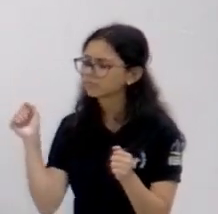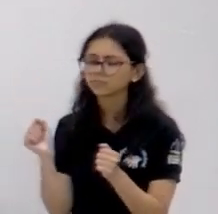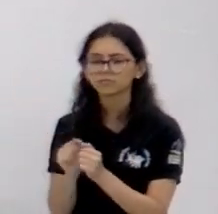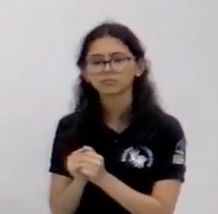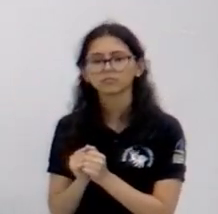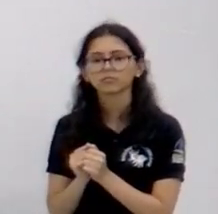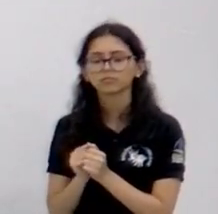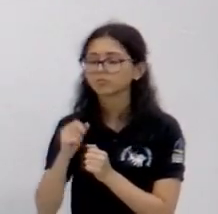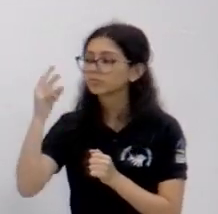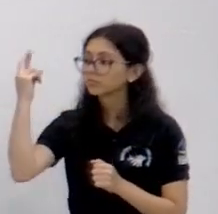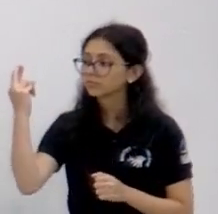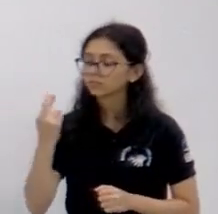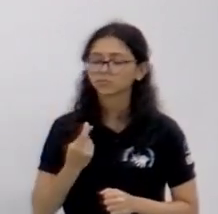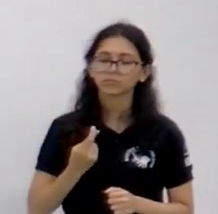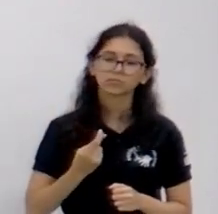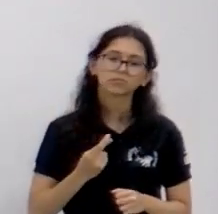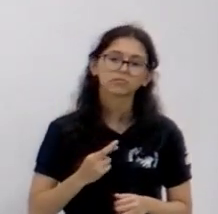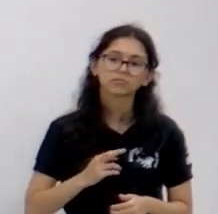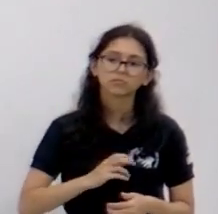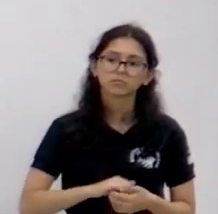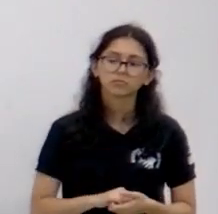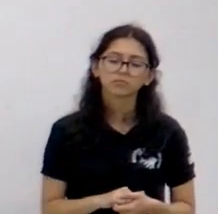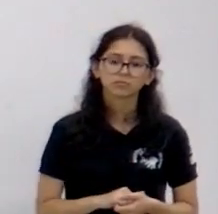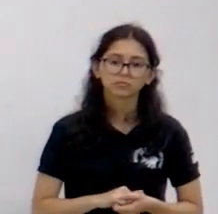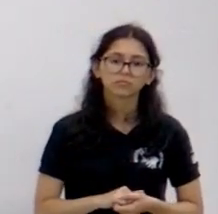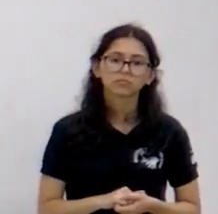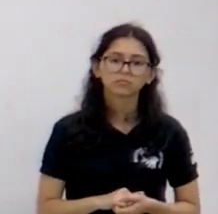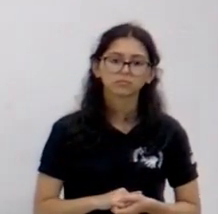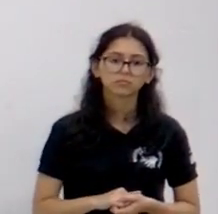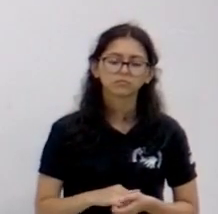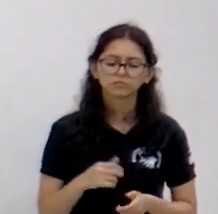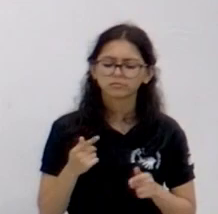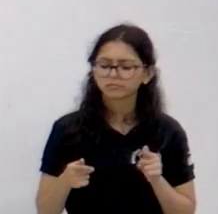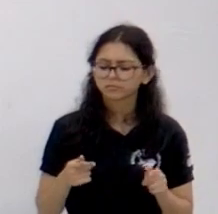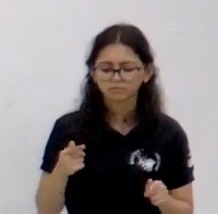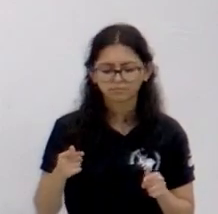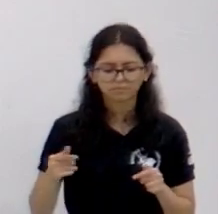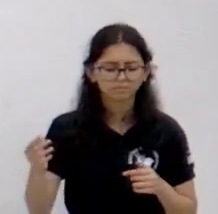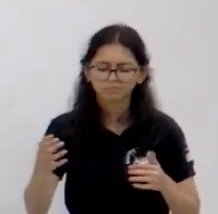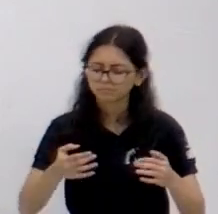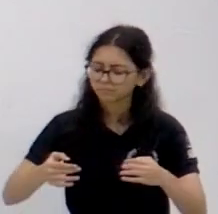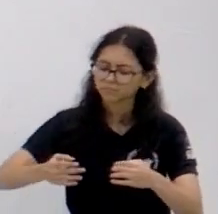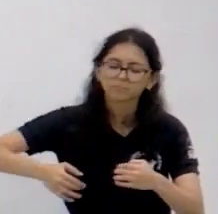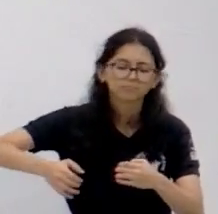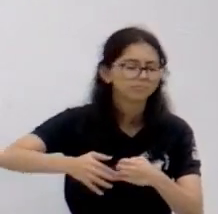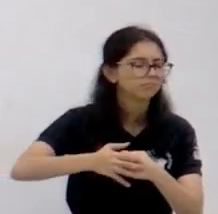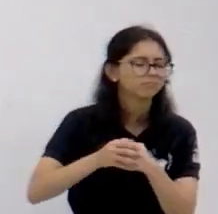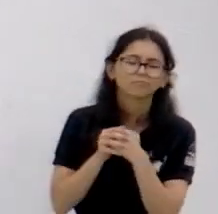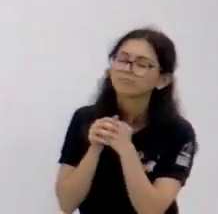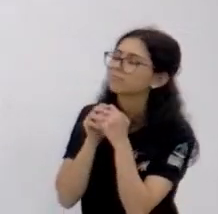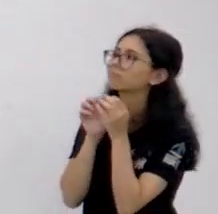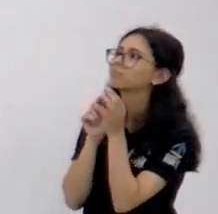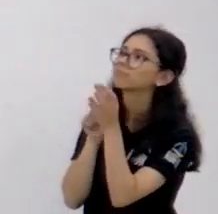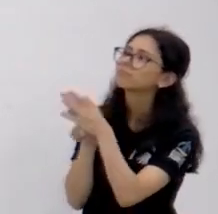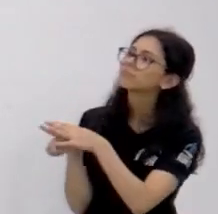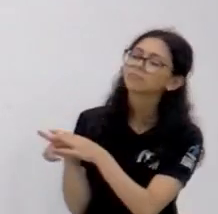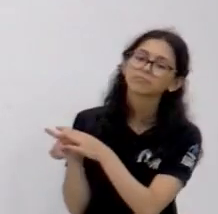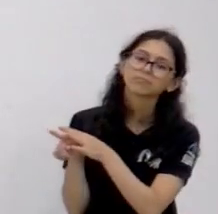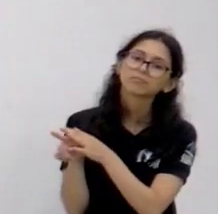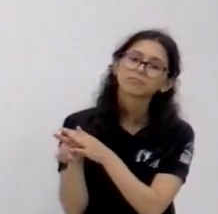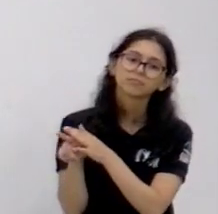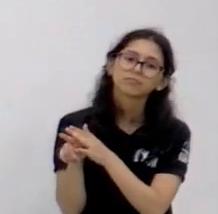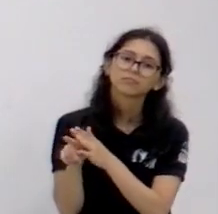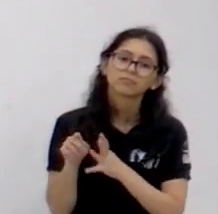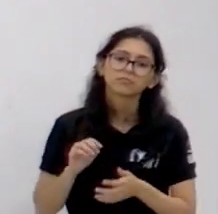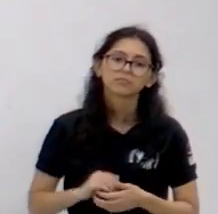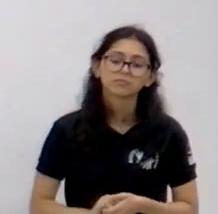eu começo a perceber que ele traz consigo tantos questionamentos. E no primeiro momento a gente é tentado a confrontá-lo: